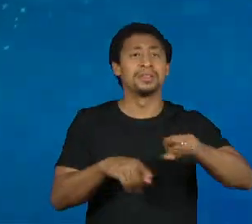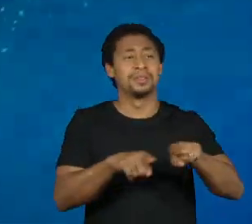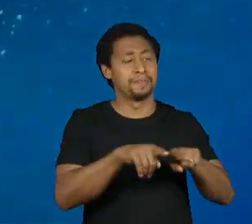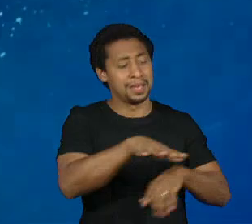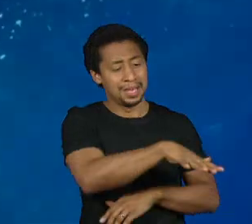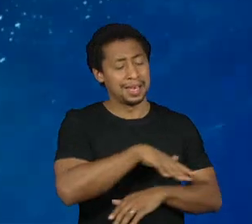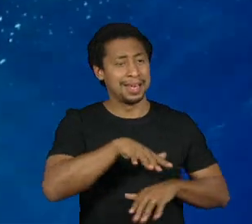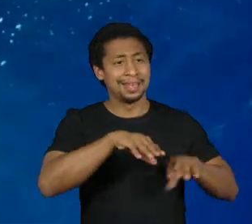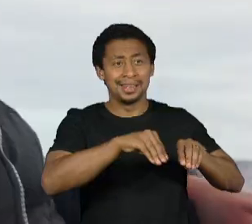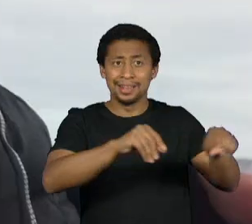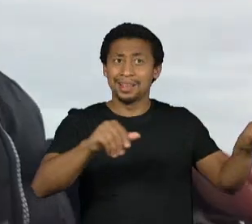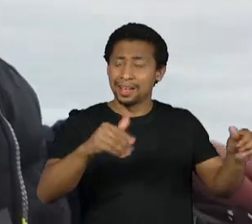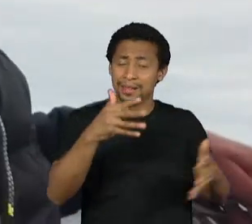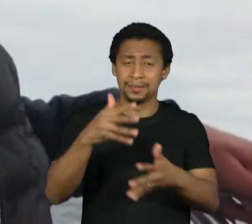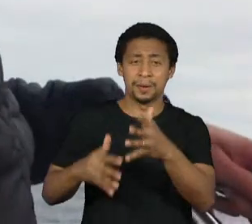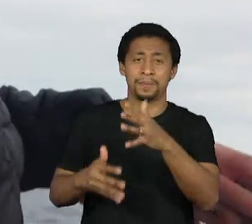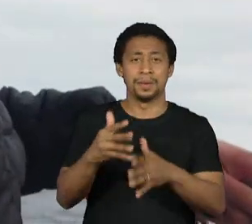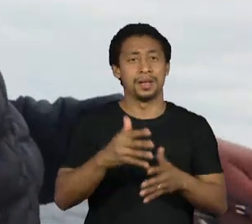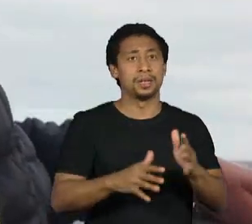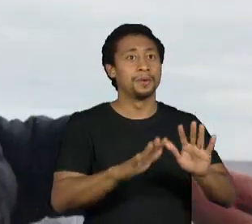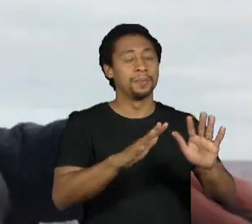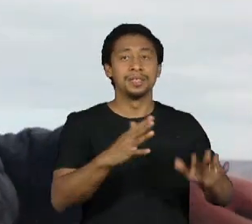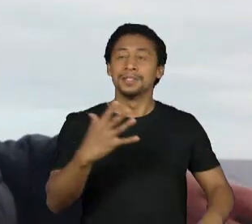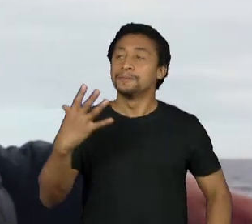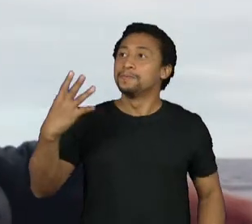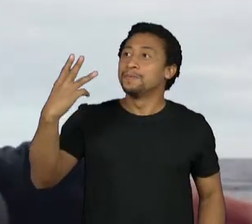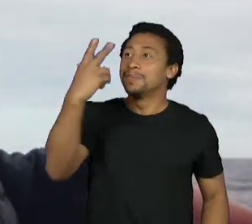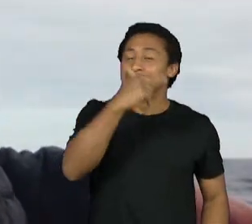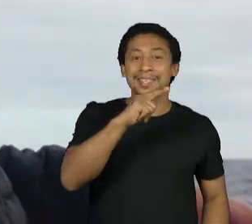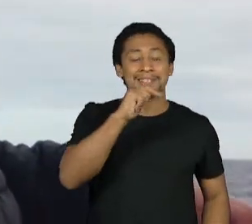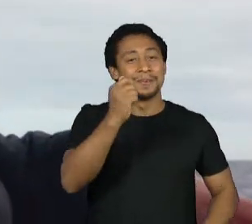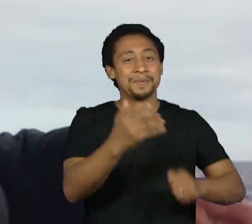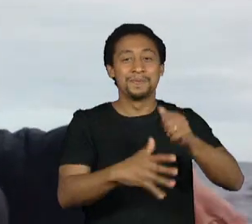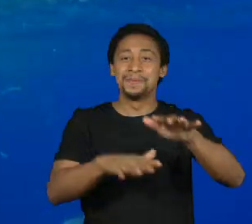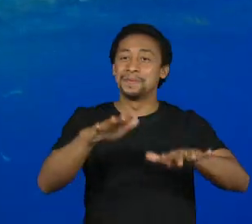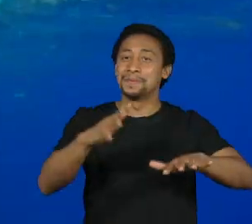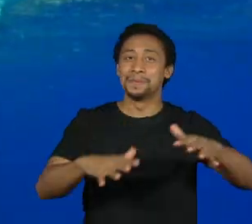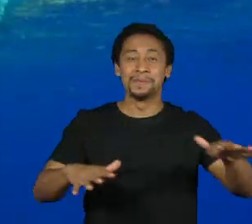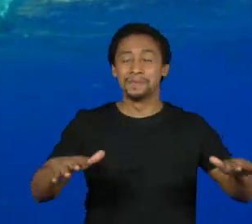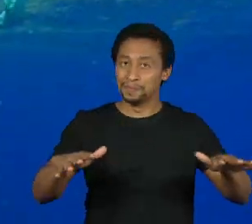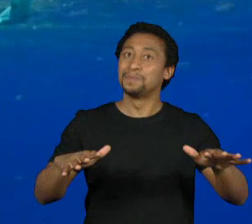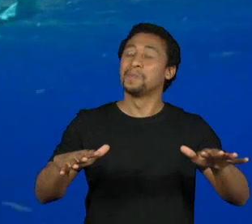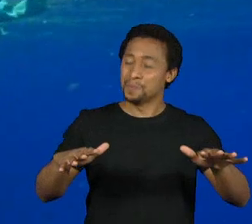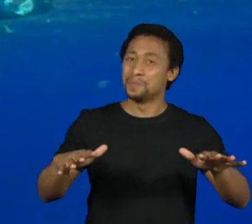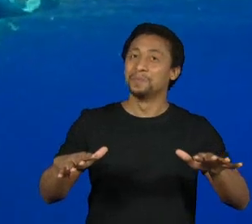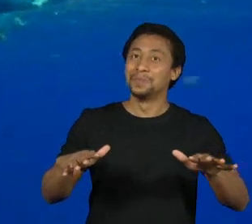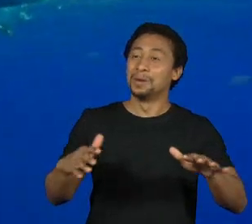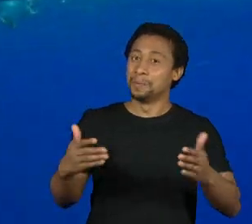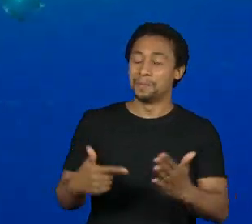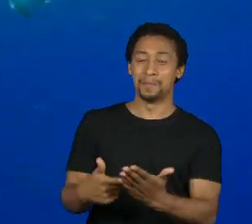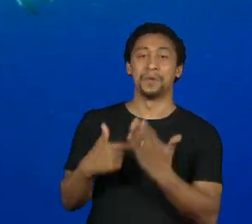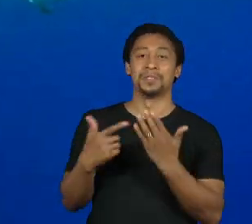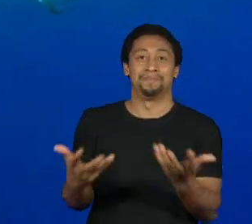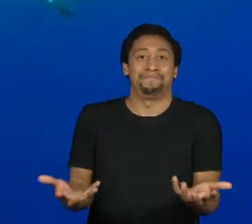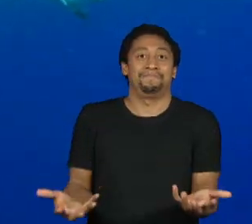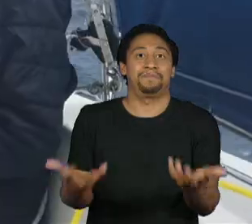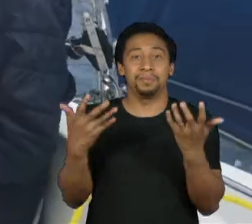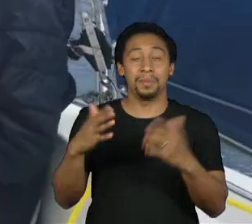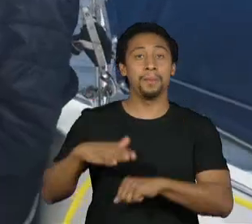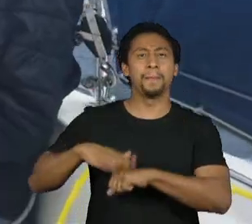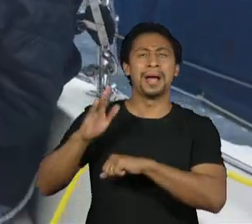a beleza ainda parece capaz de superar os impactos gerados pela ação humana. E da travessia